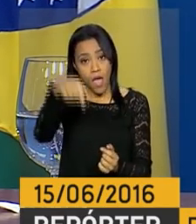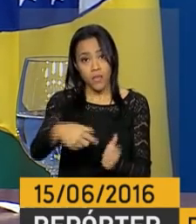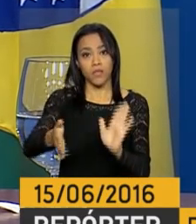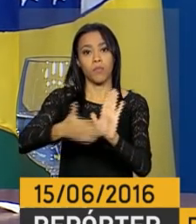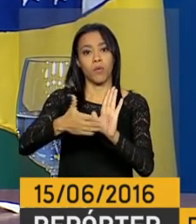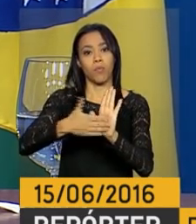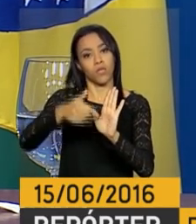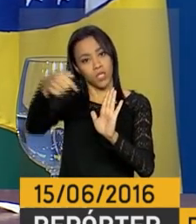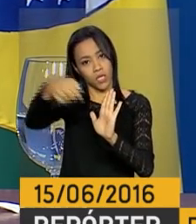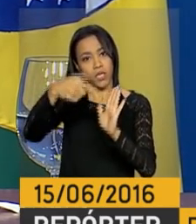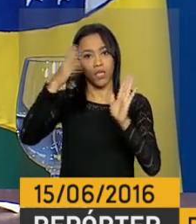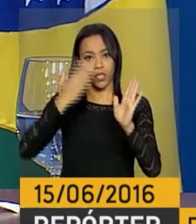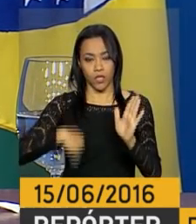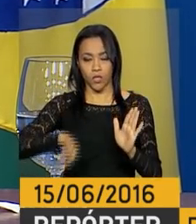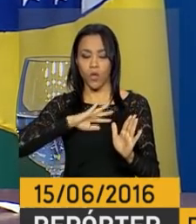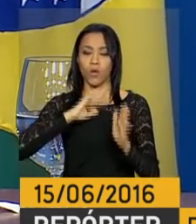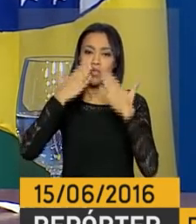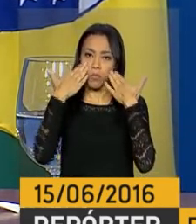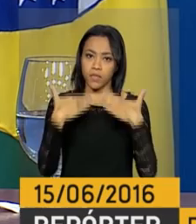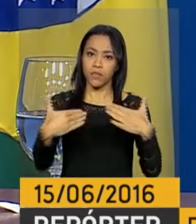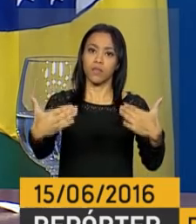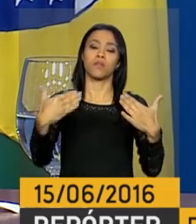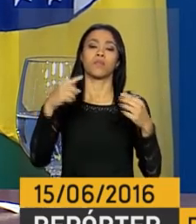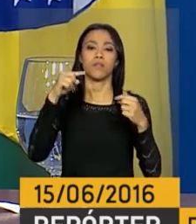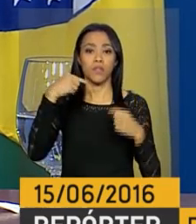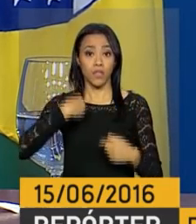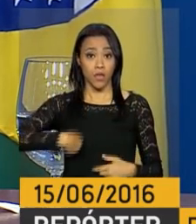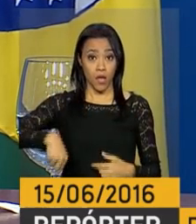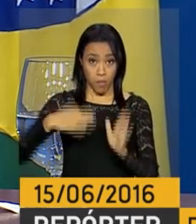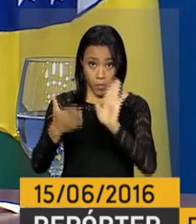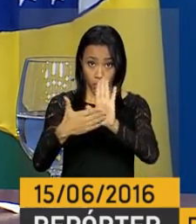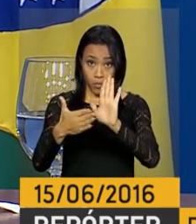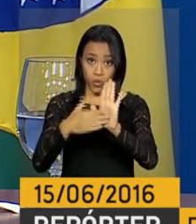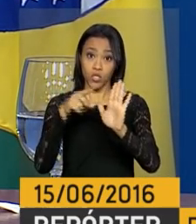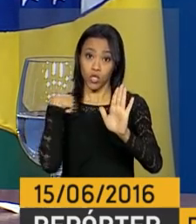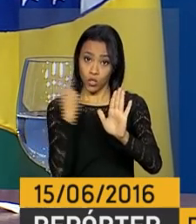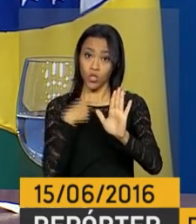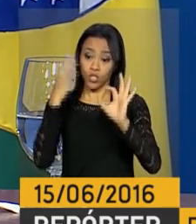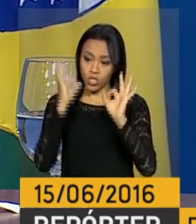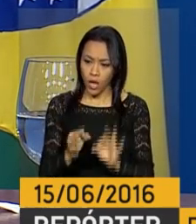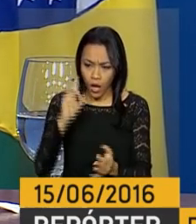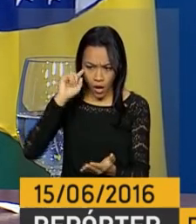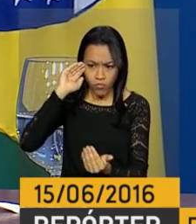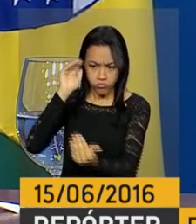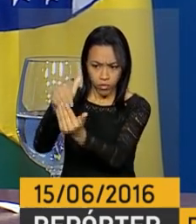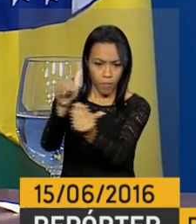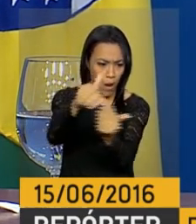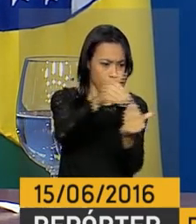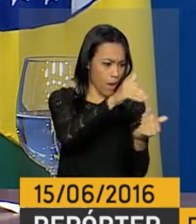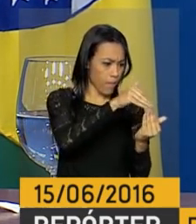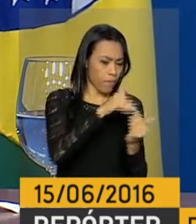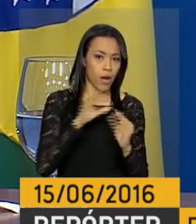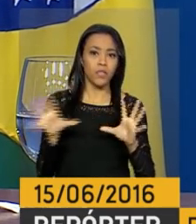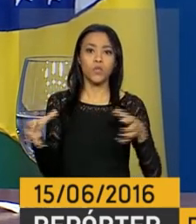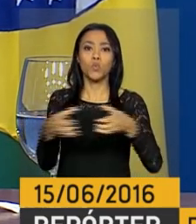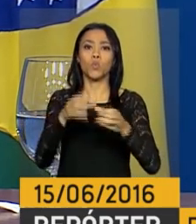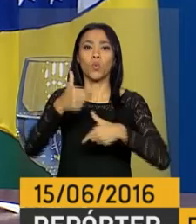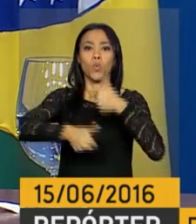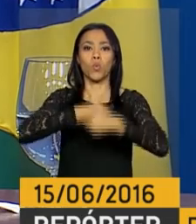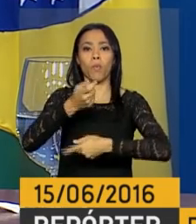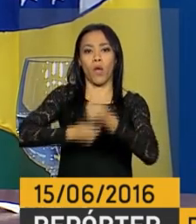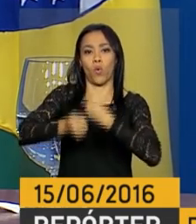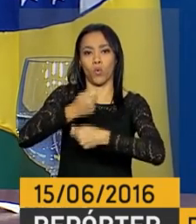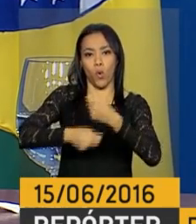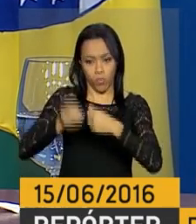a proposta que nós apresentamos, que é a proposta que nós fechamos ah na equipe econômica e que